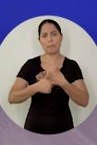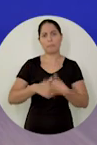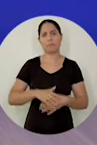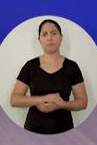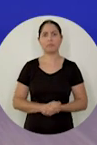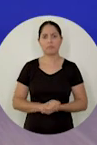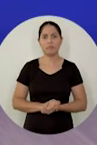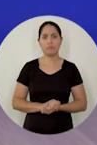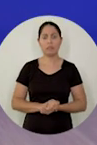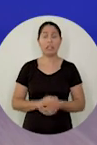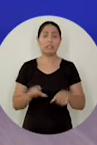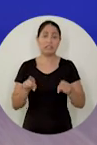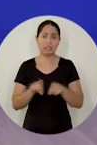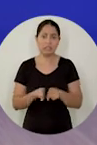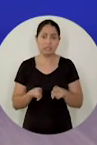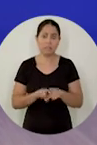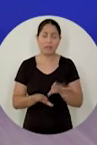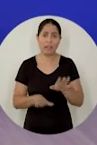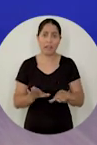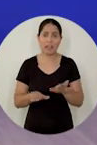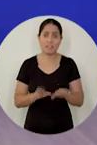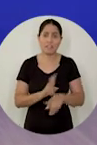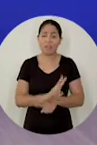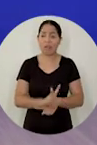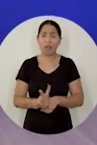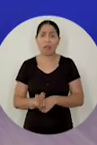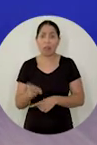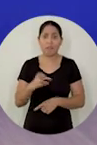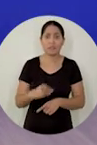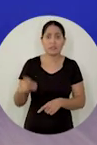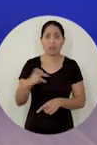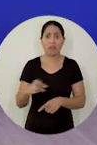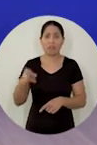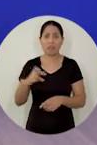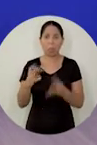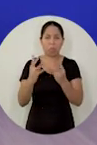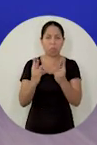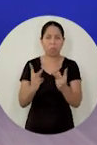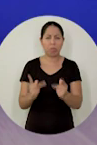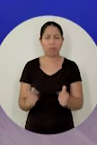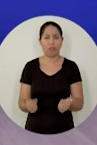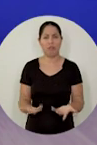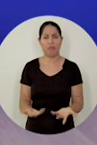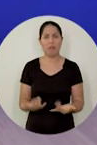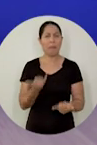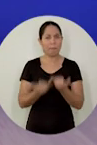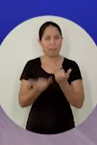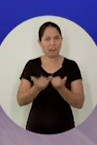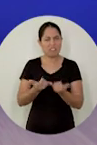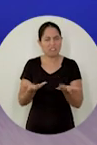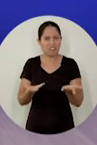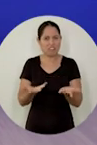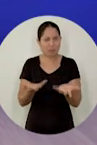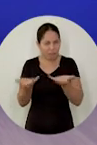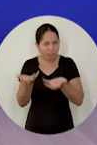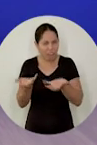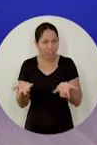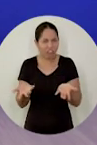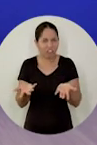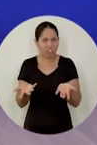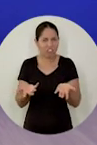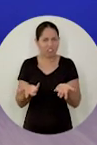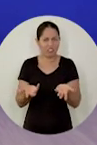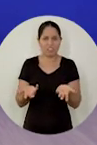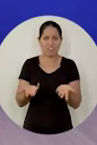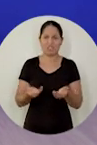papel. O sucateamento da estrutura de fiscalização que vem ocorrendo no Brasil parece ser proposital para que as